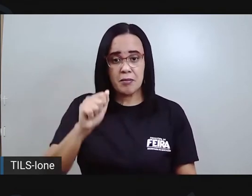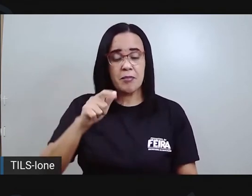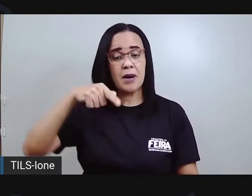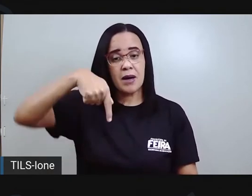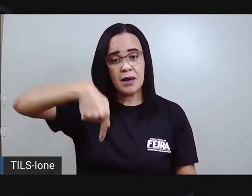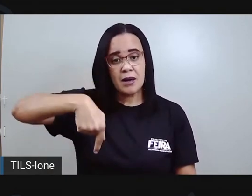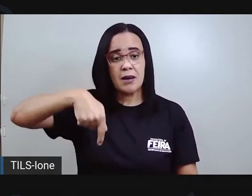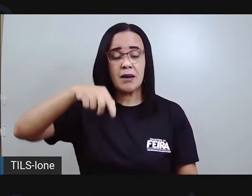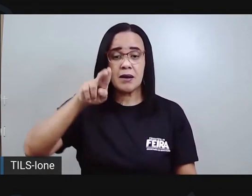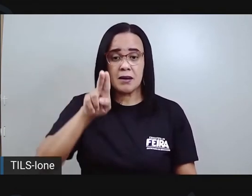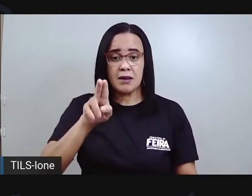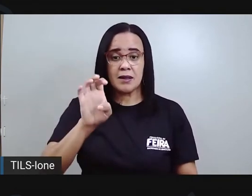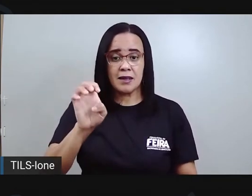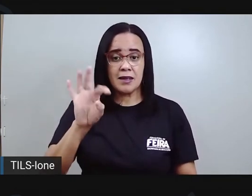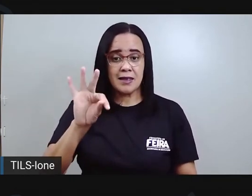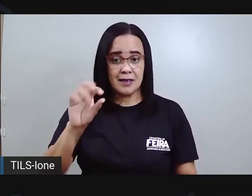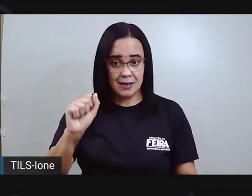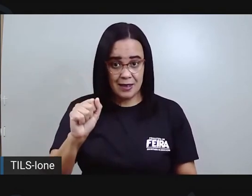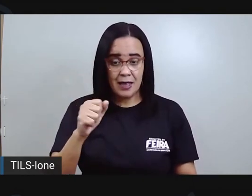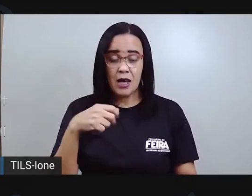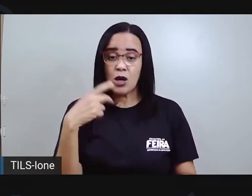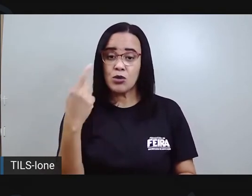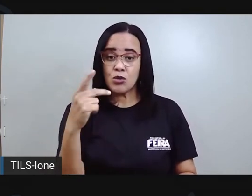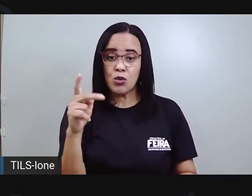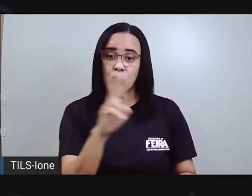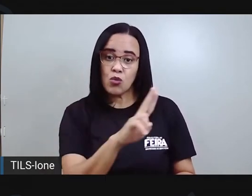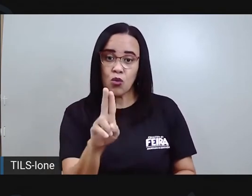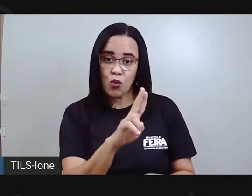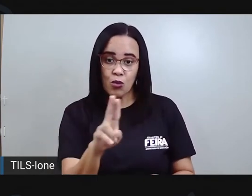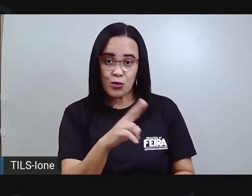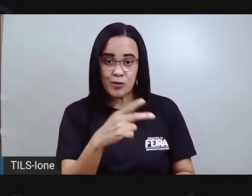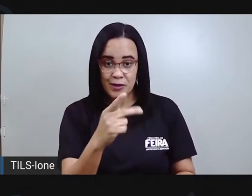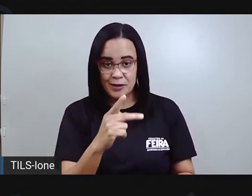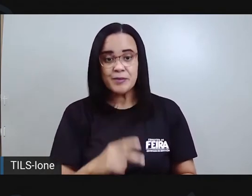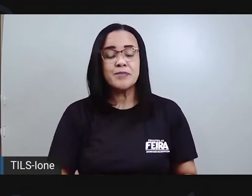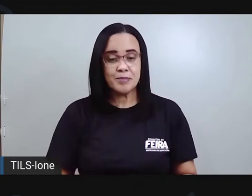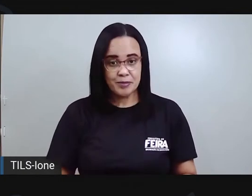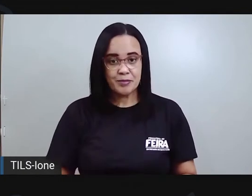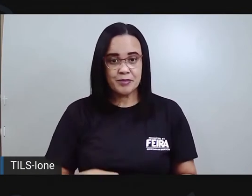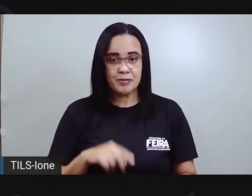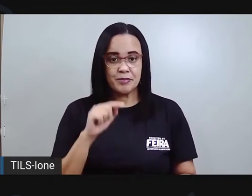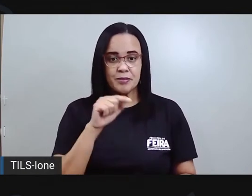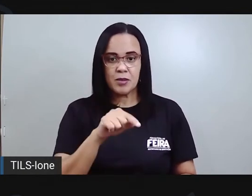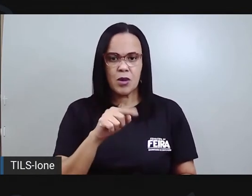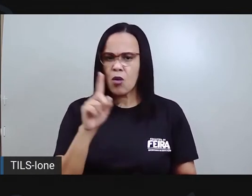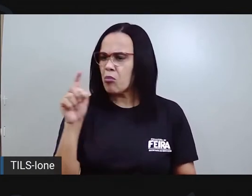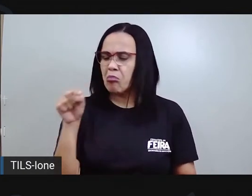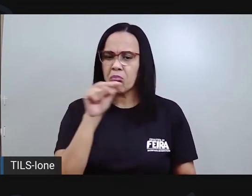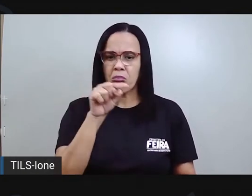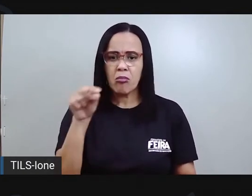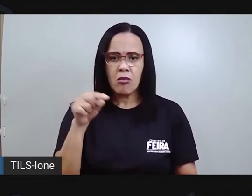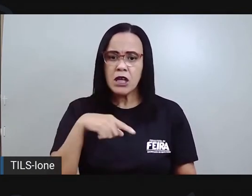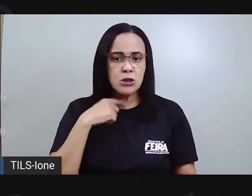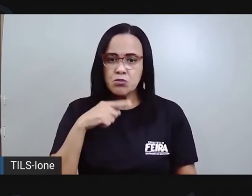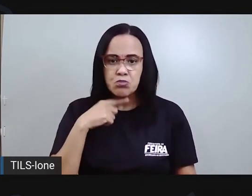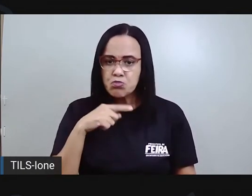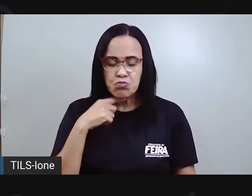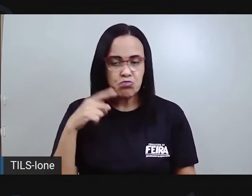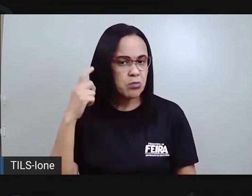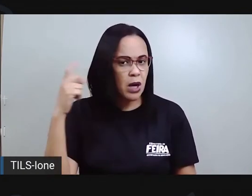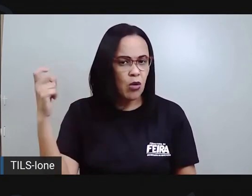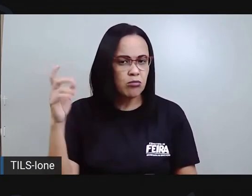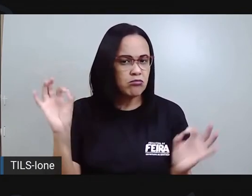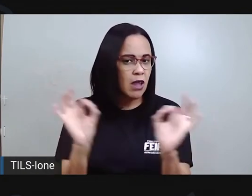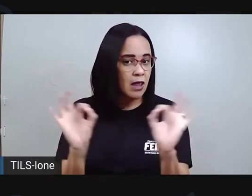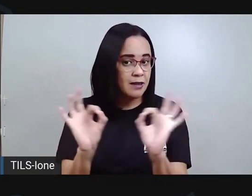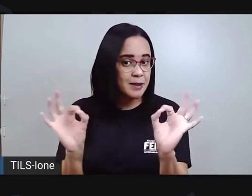disso é? Baqueta. Baqueta. Isso mesmo. Com o dedo não sai, ó. Com o dedo não sai som,